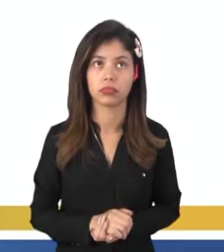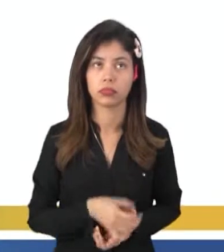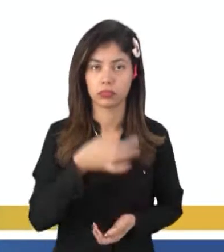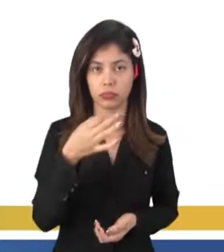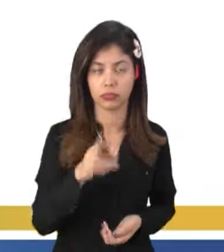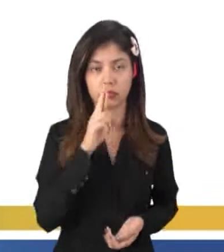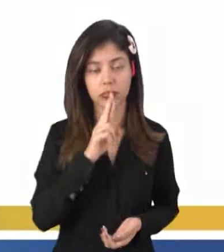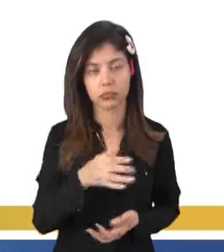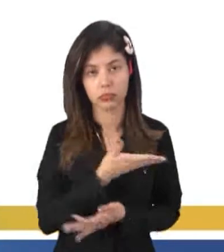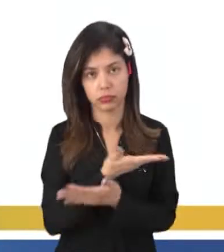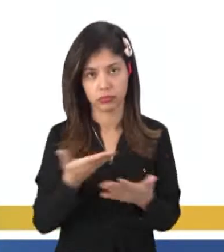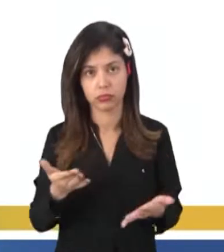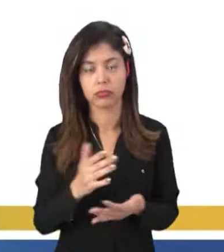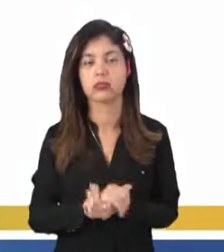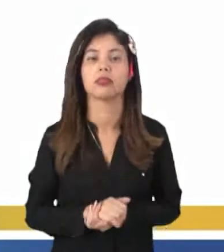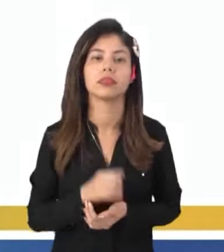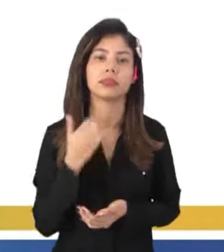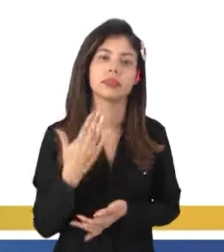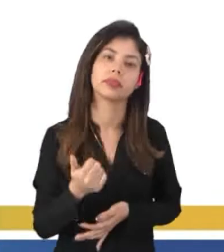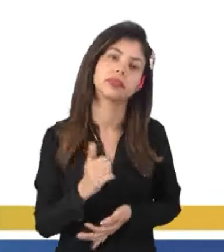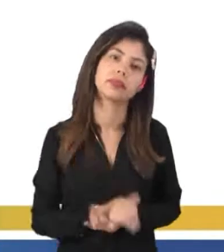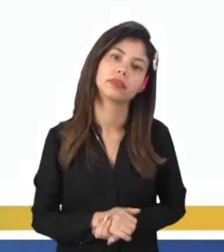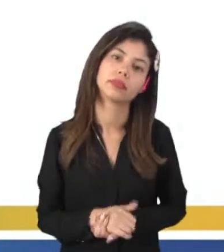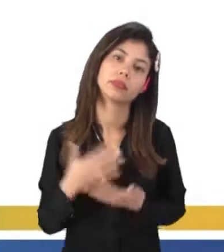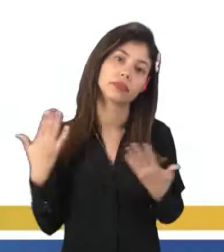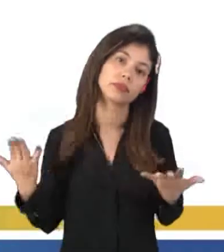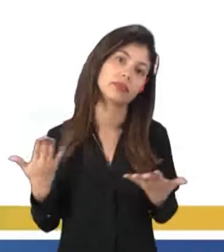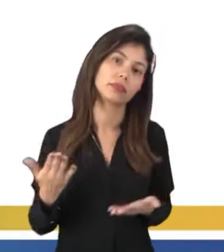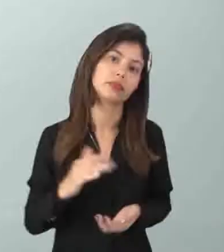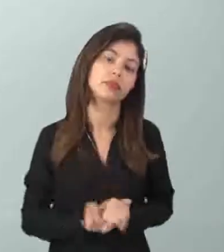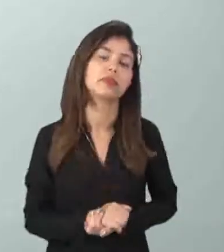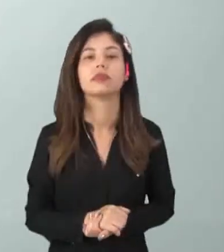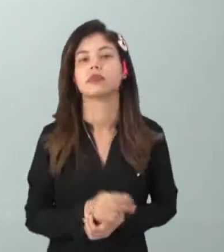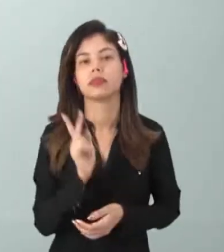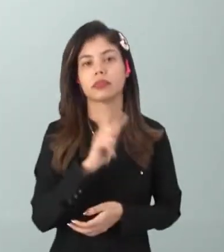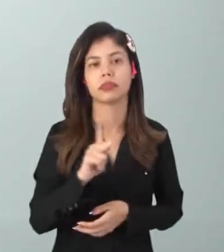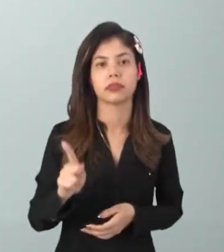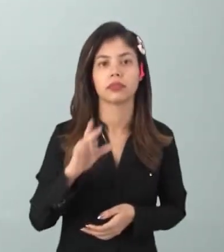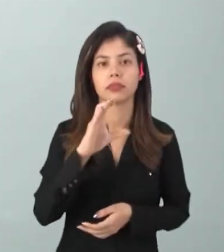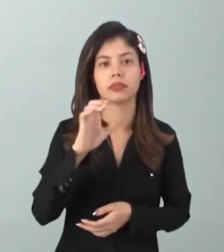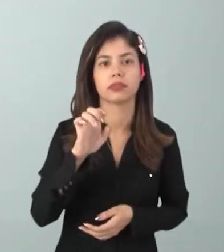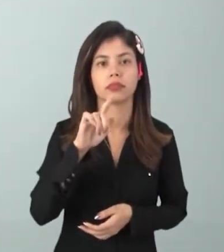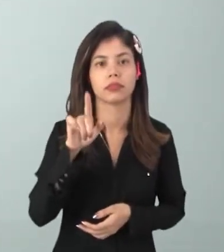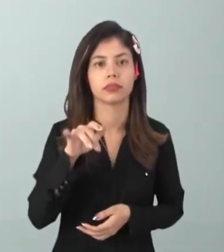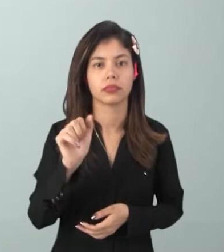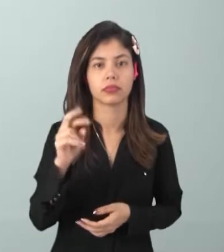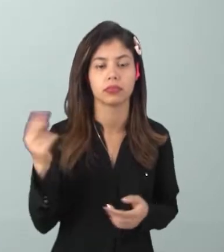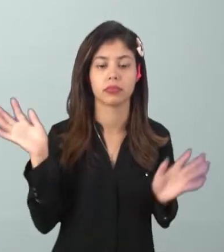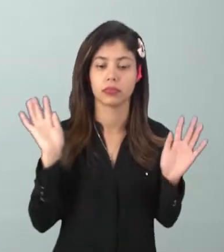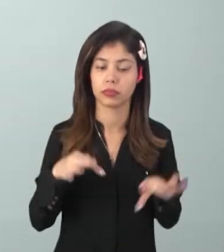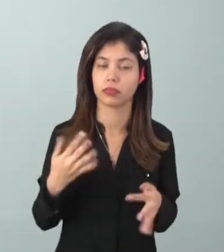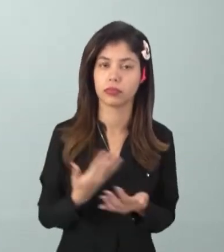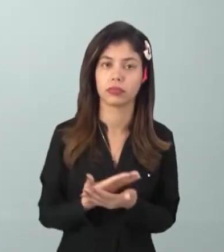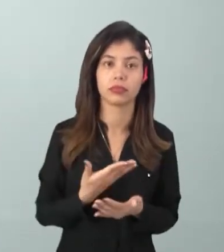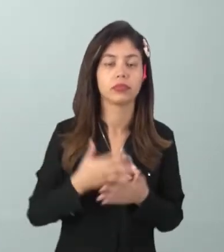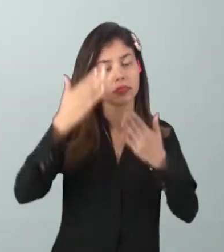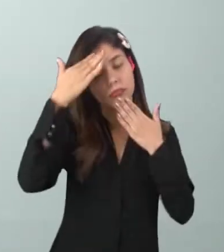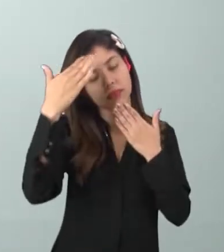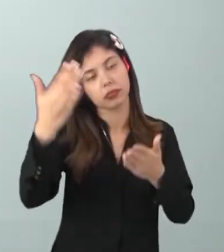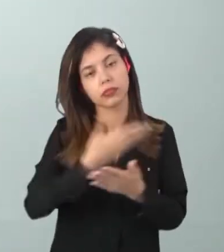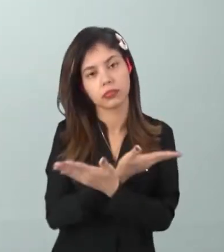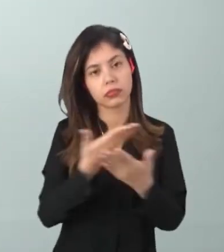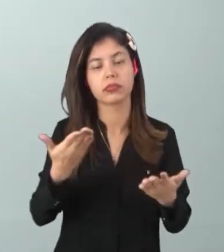forma correta está assim, tudo bem? Então, pessoal, o professor César vai ficar aqui, agradeço muito a atenção